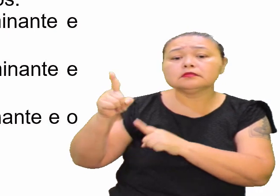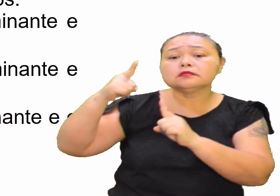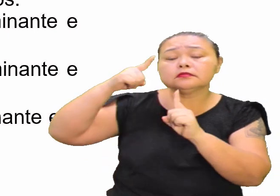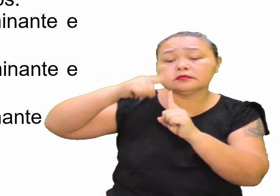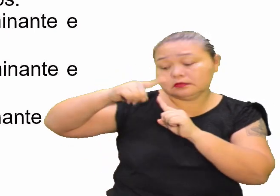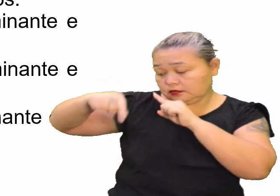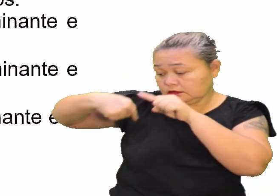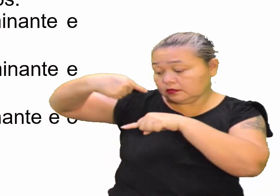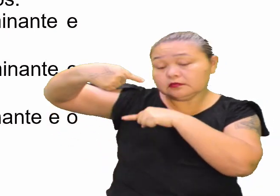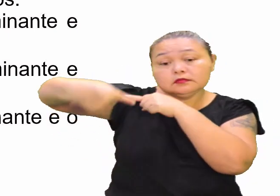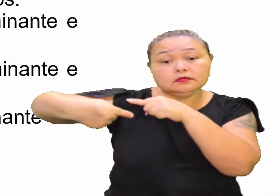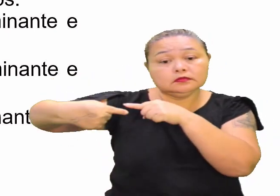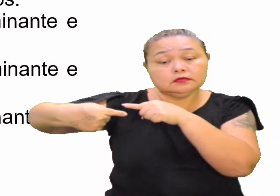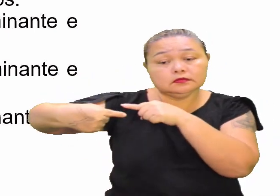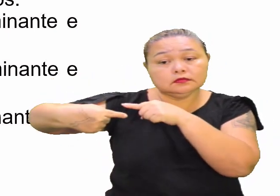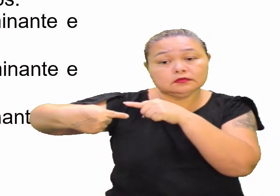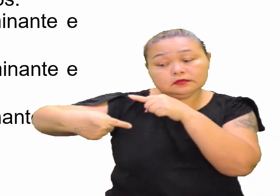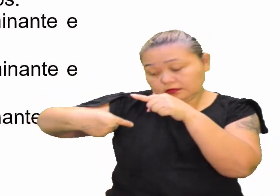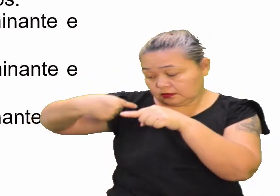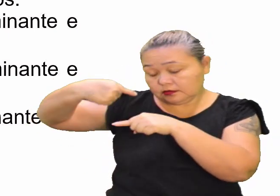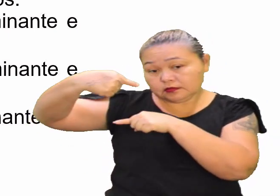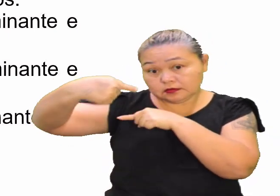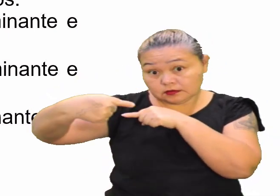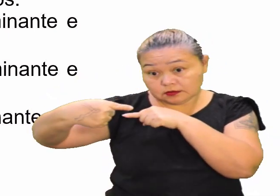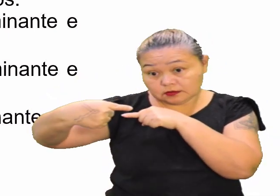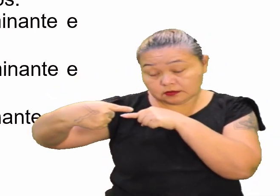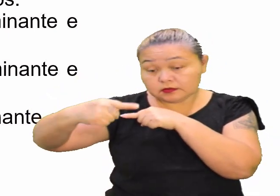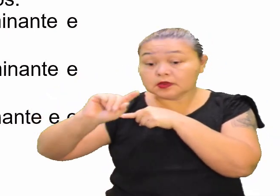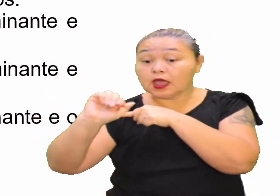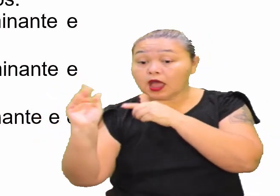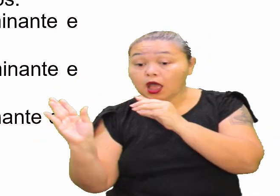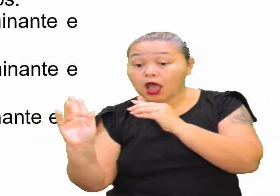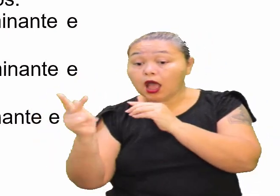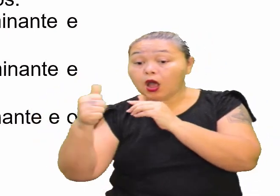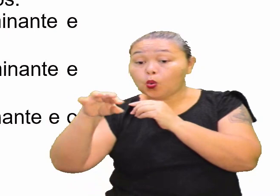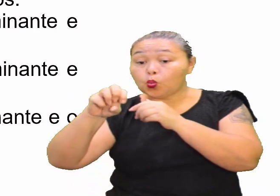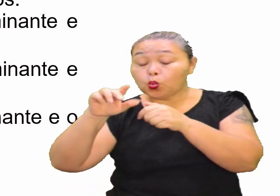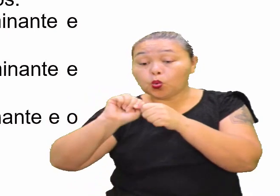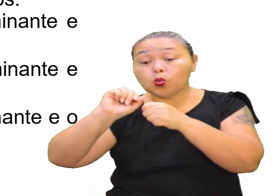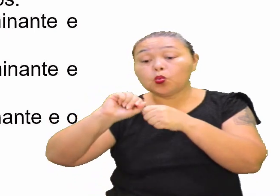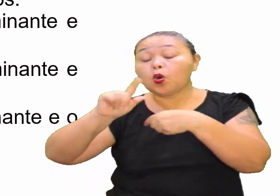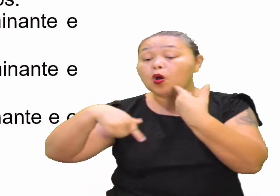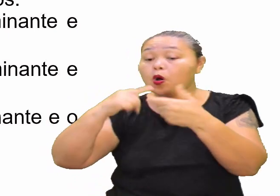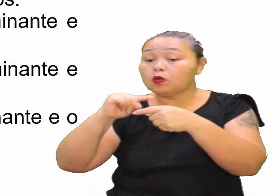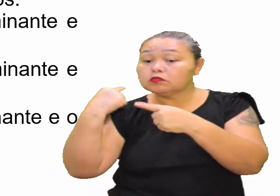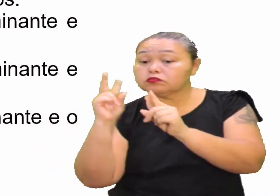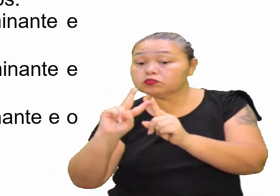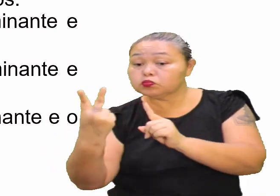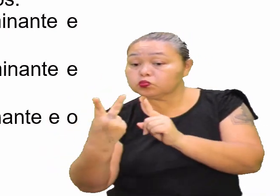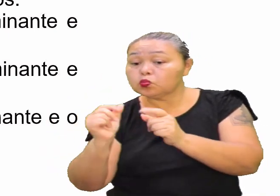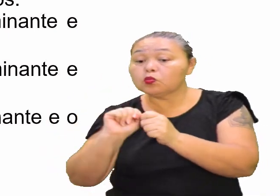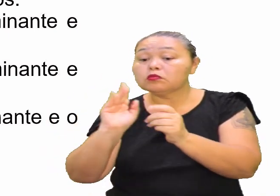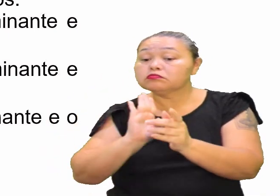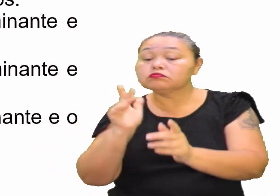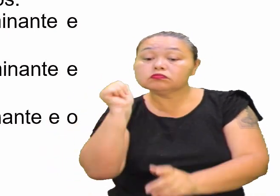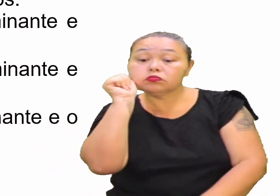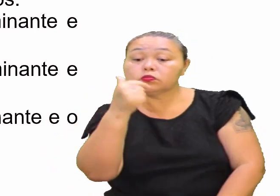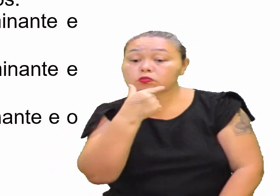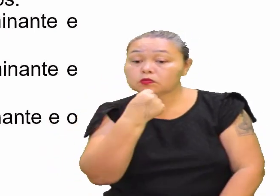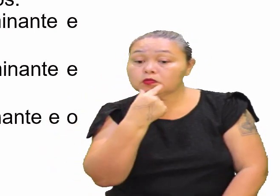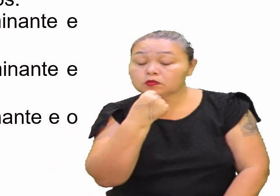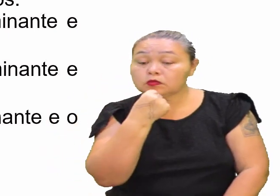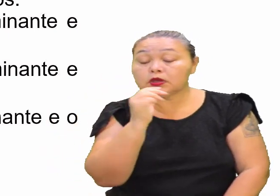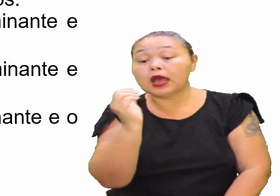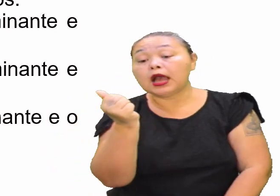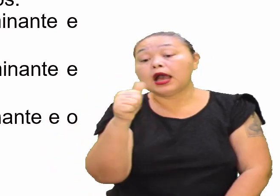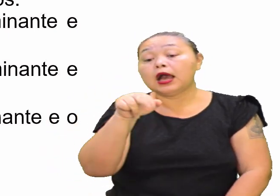Quarta questão. Analisa o heredograma abaixo e assinale a alternativa correta. Então, pessoal,